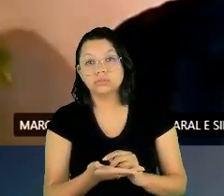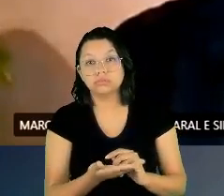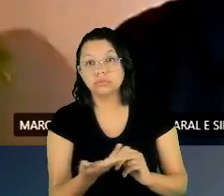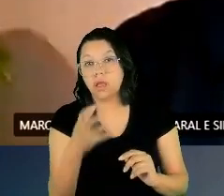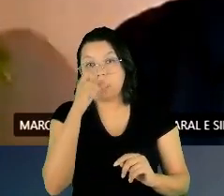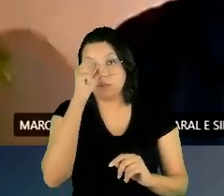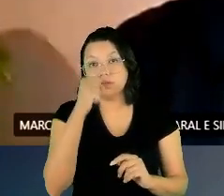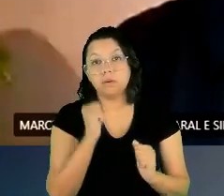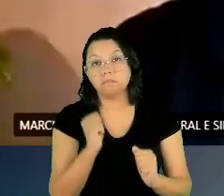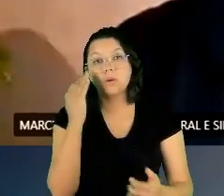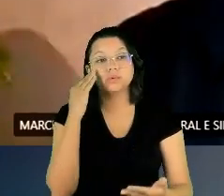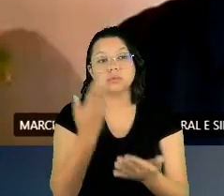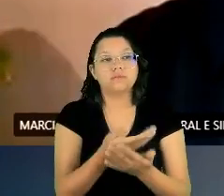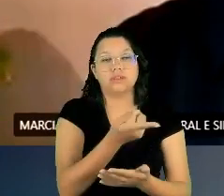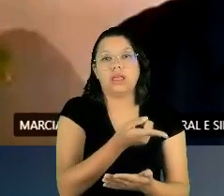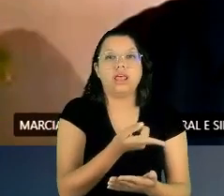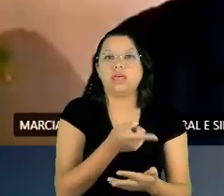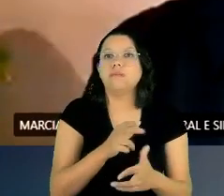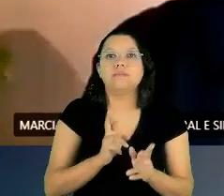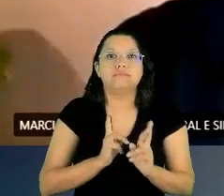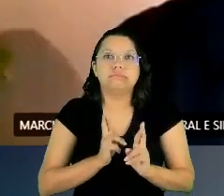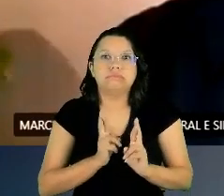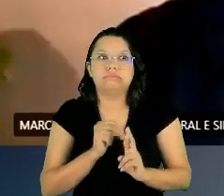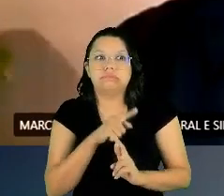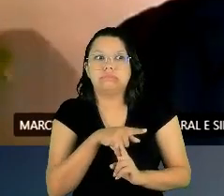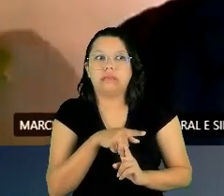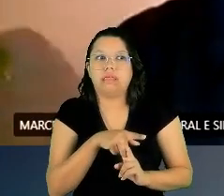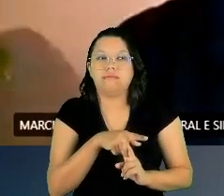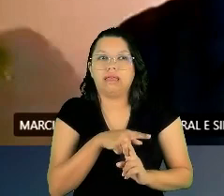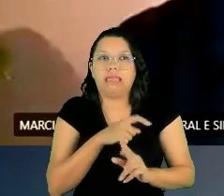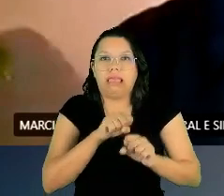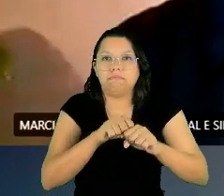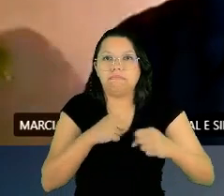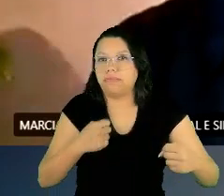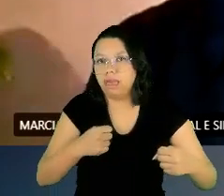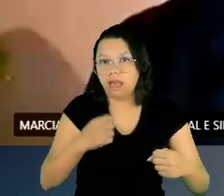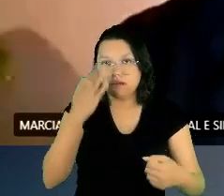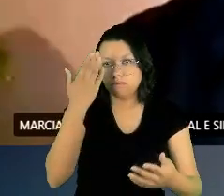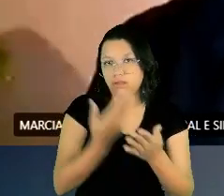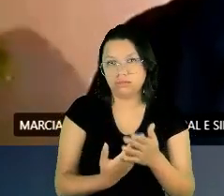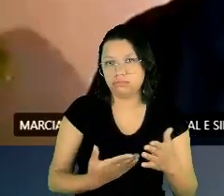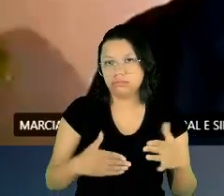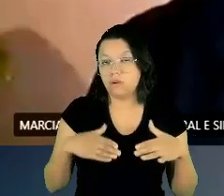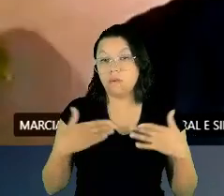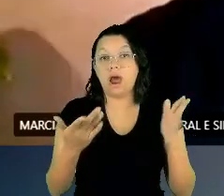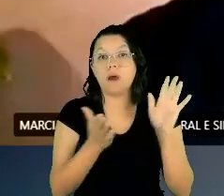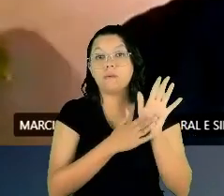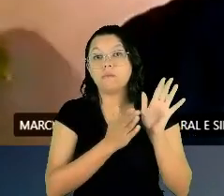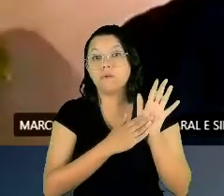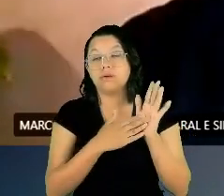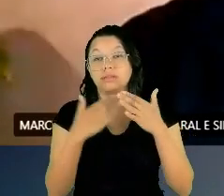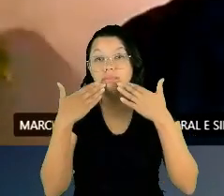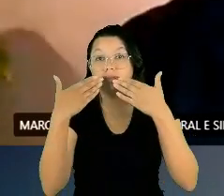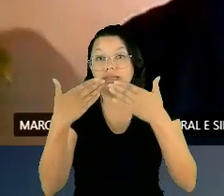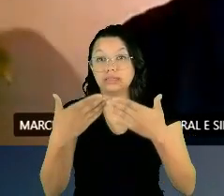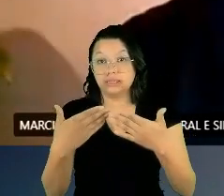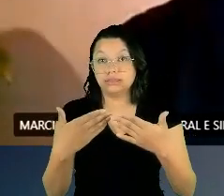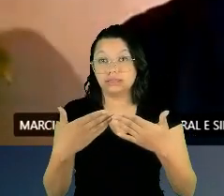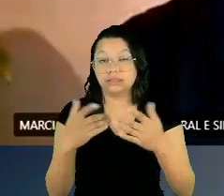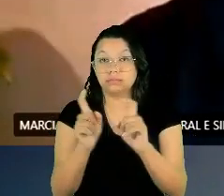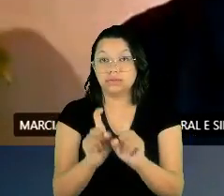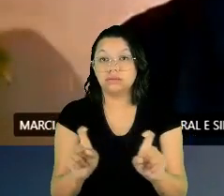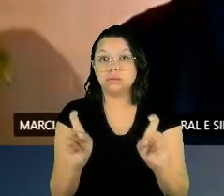fez aprender que eu posso confiar nessa pessoa. Então, eu não espero que ela vá violar a minha confiança. E quando as